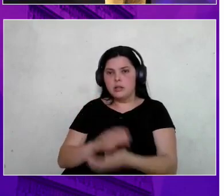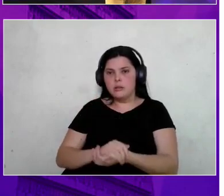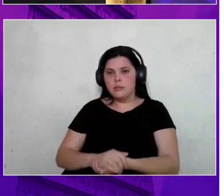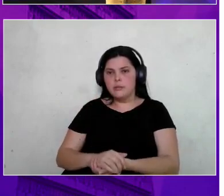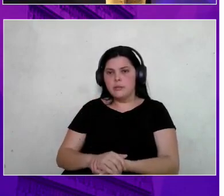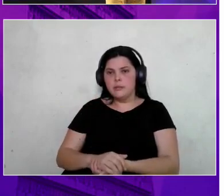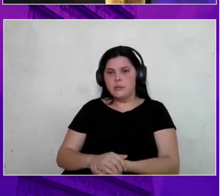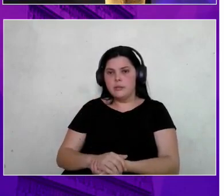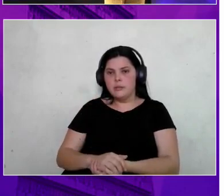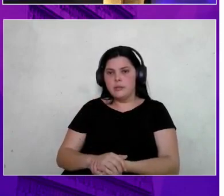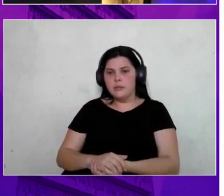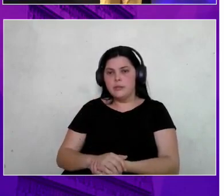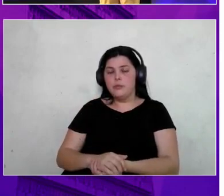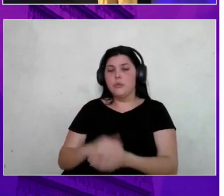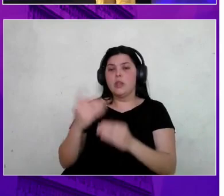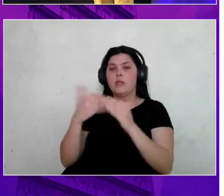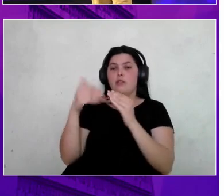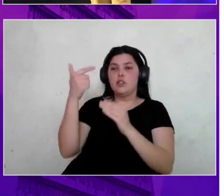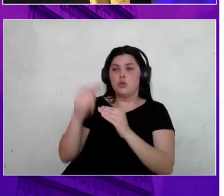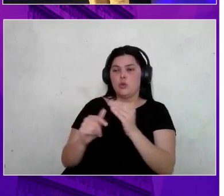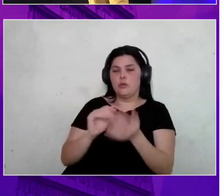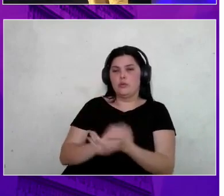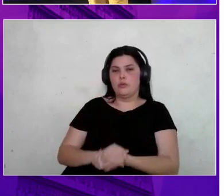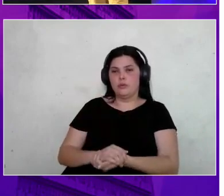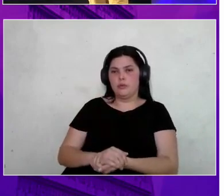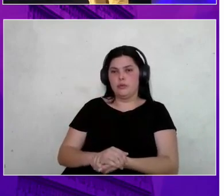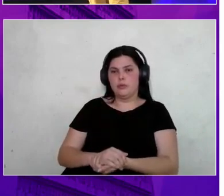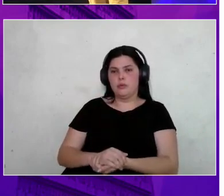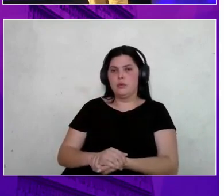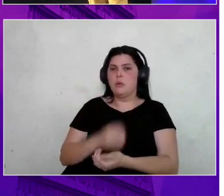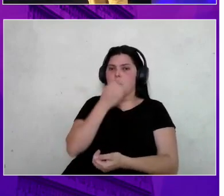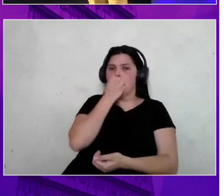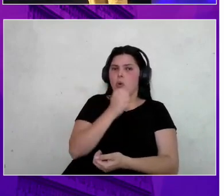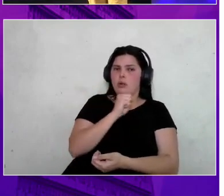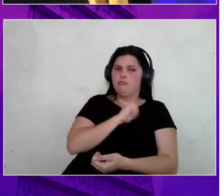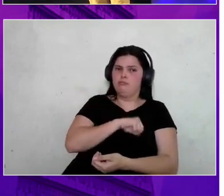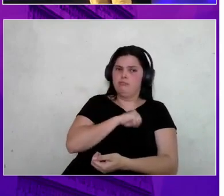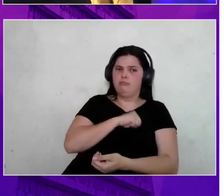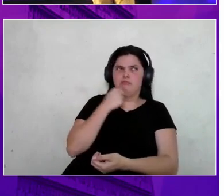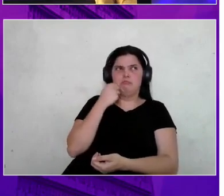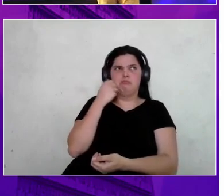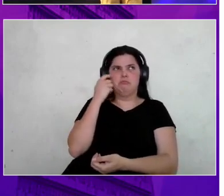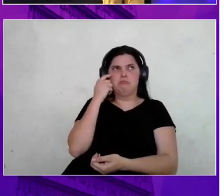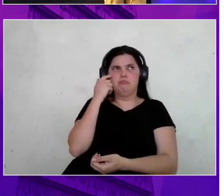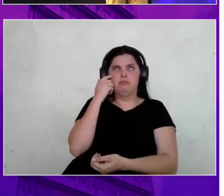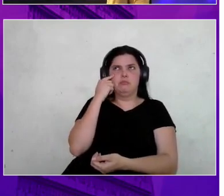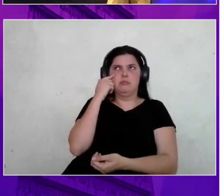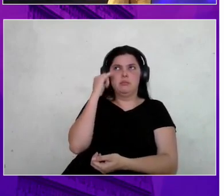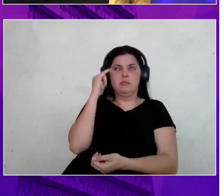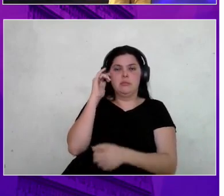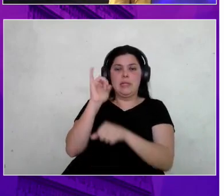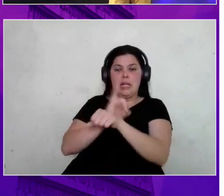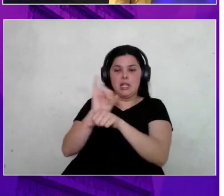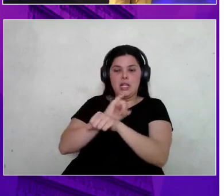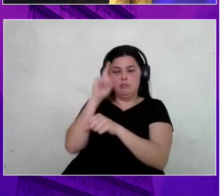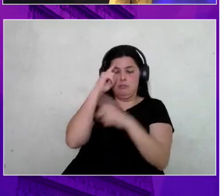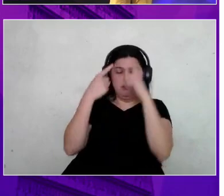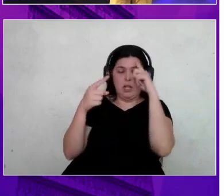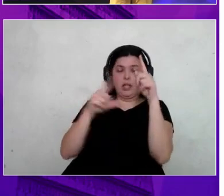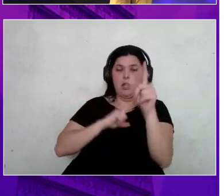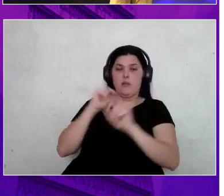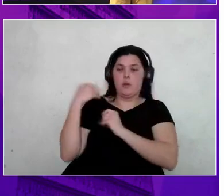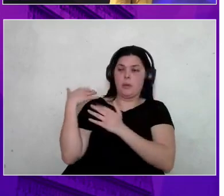O reenvio, isso aqui foi uma grande sacada que a gente teve ao longo dessa jornada na evolução dessa aplicação, onde